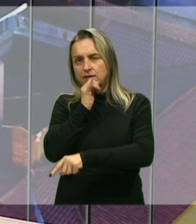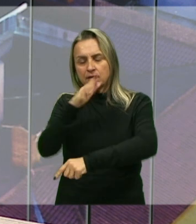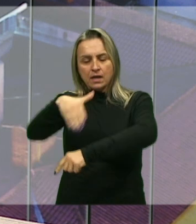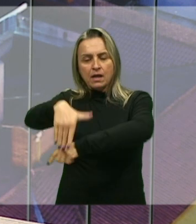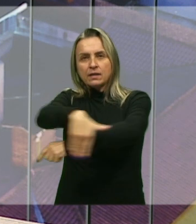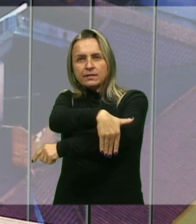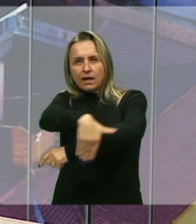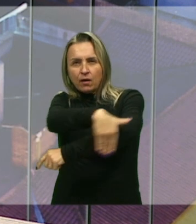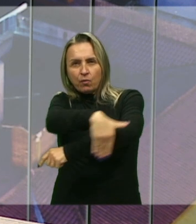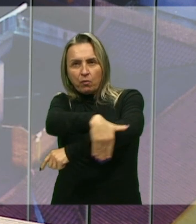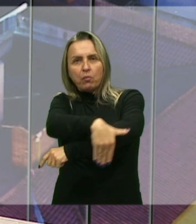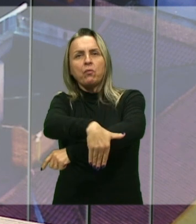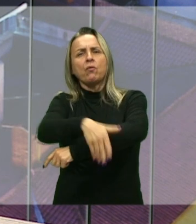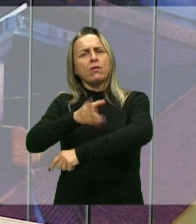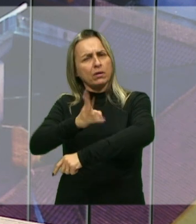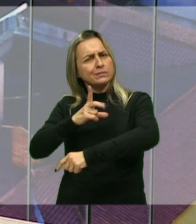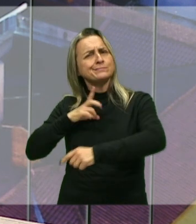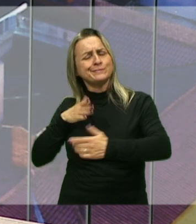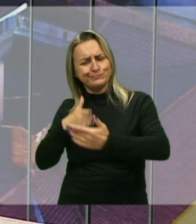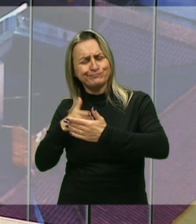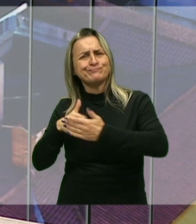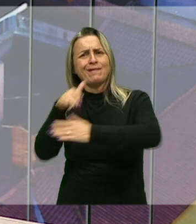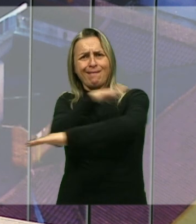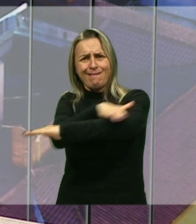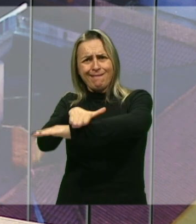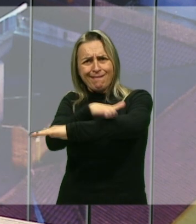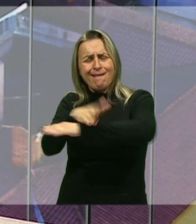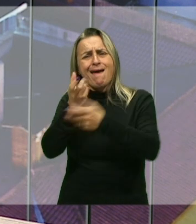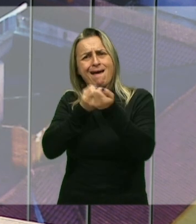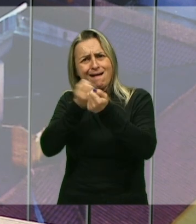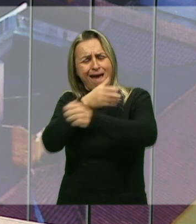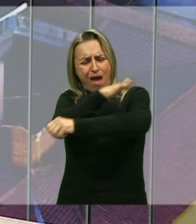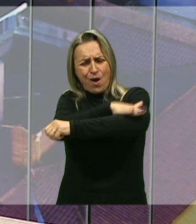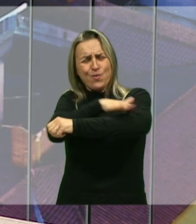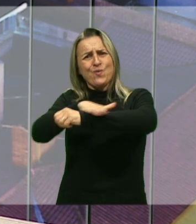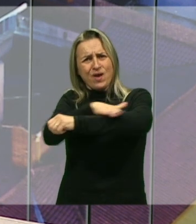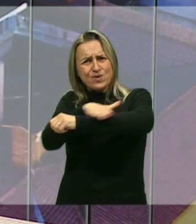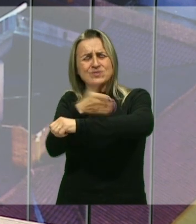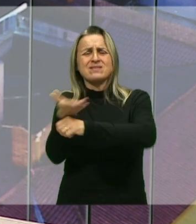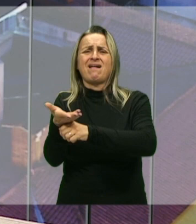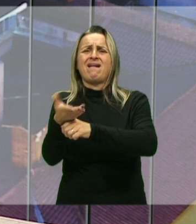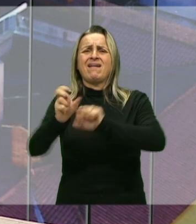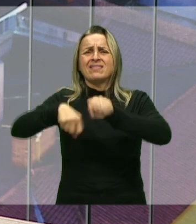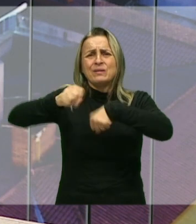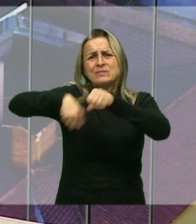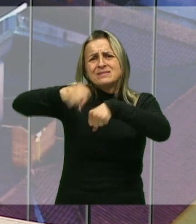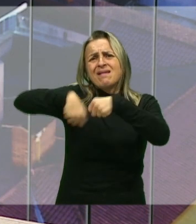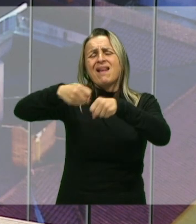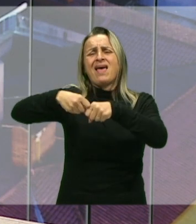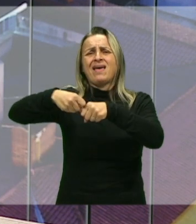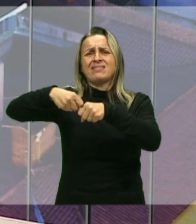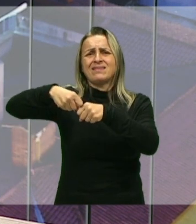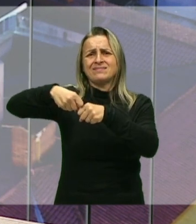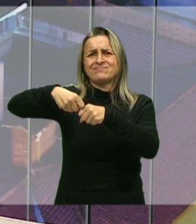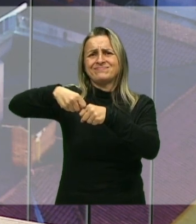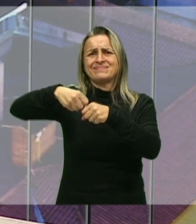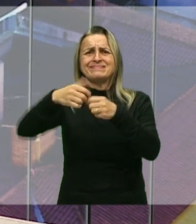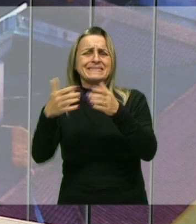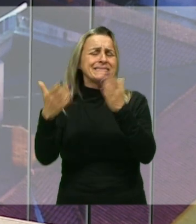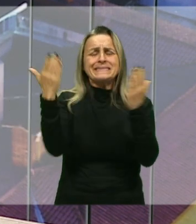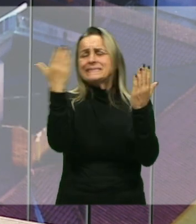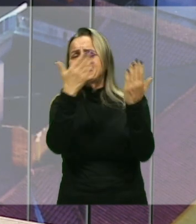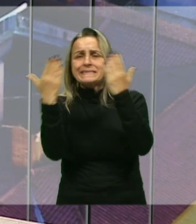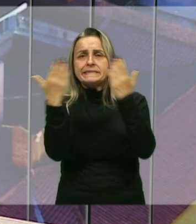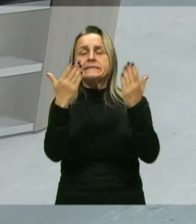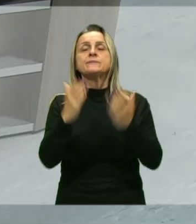muitos obstáculos, calçadas, carro em cima de calçadas, bicicleta amarrada em postes. Isso acontece muito aqui na região central do Itajaí, né?